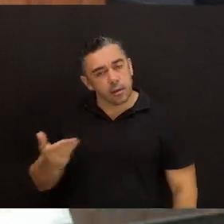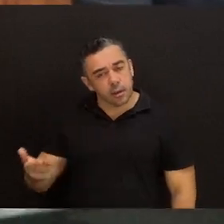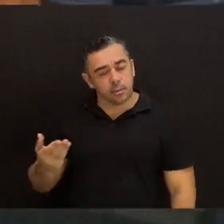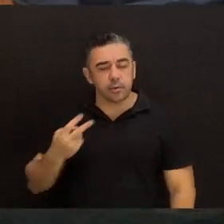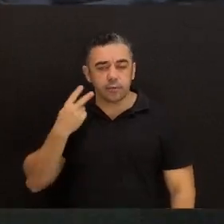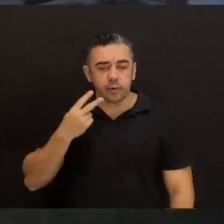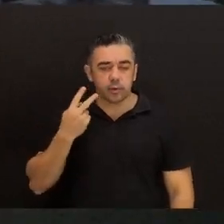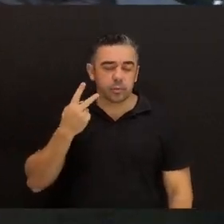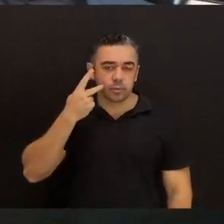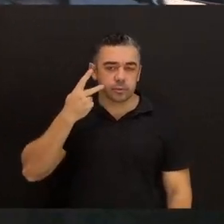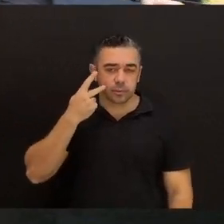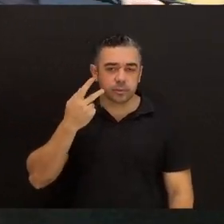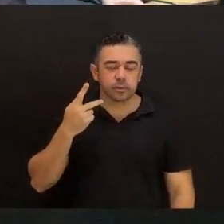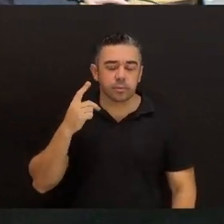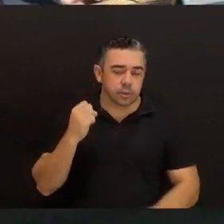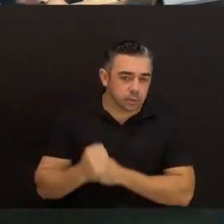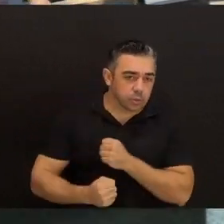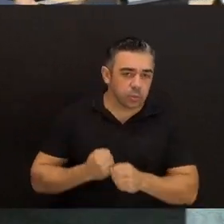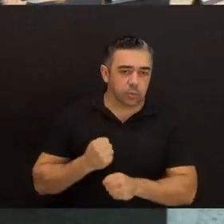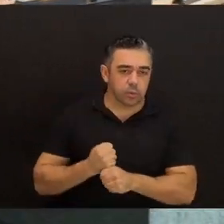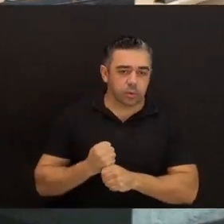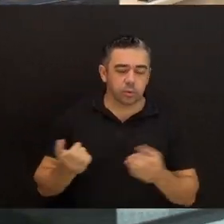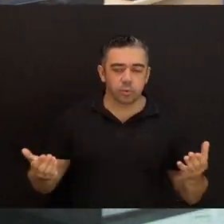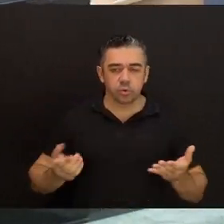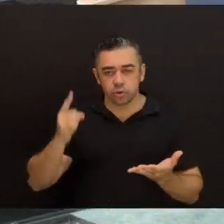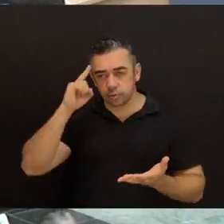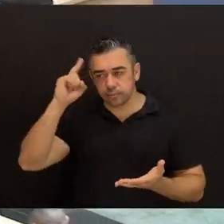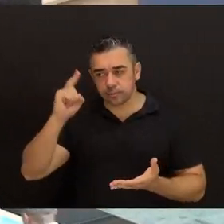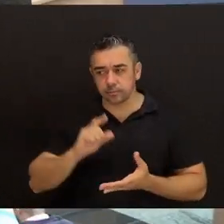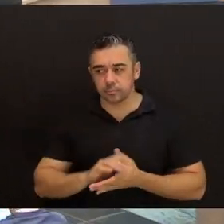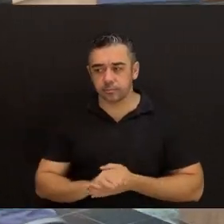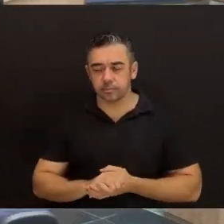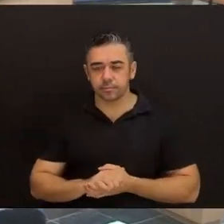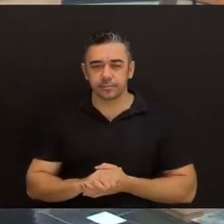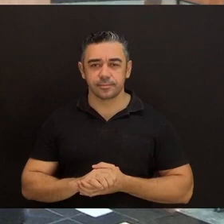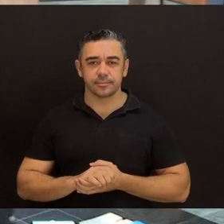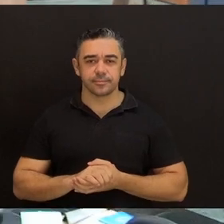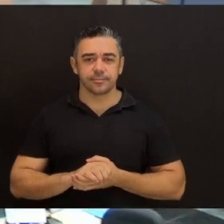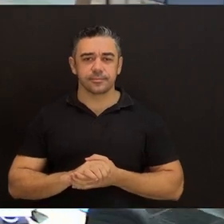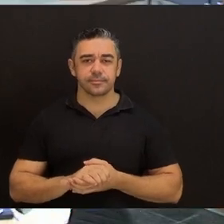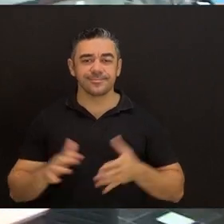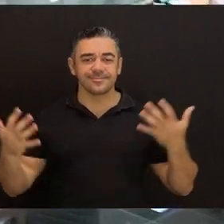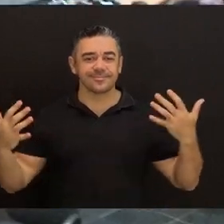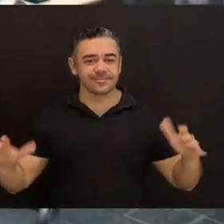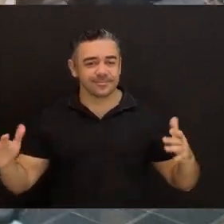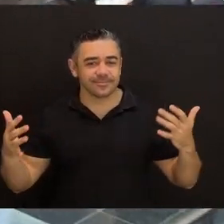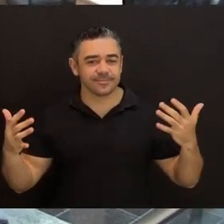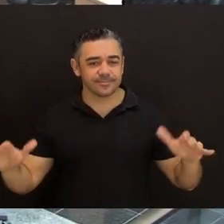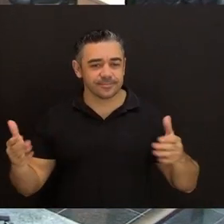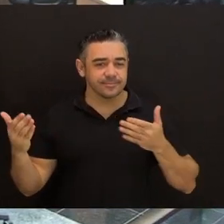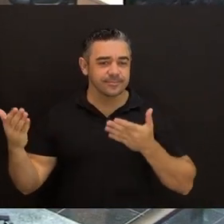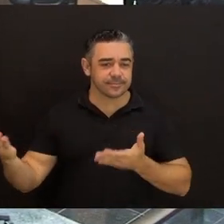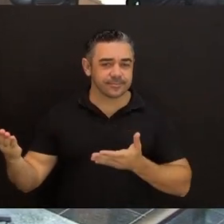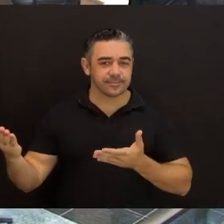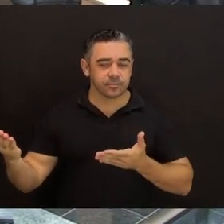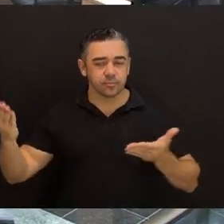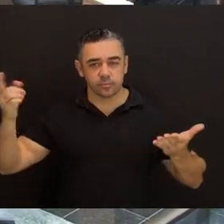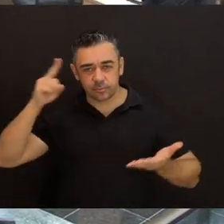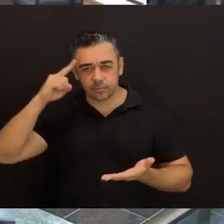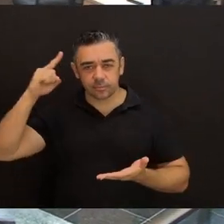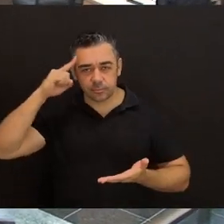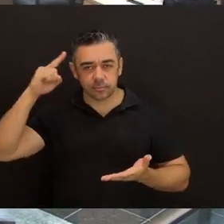Possebon por mais um ano de vida comemorando no dia de hoje Parabéns para você